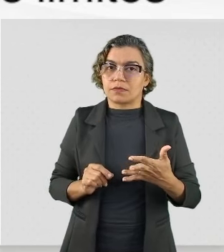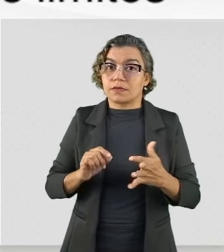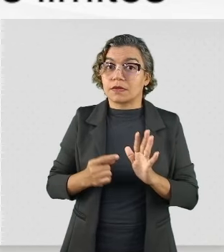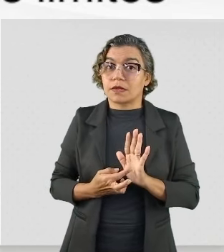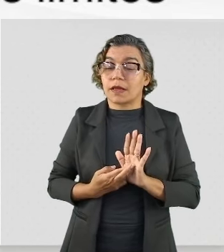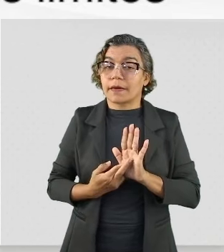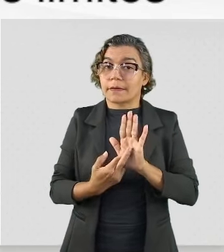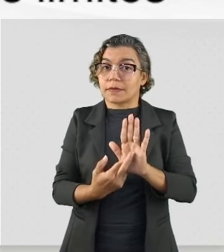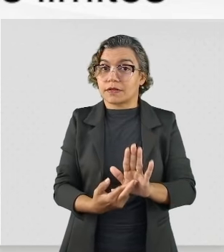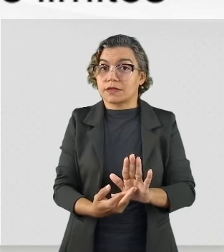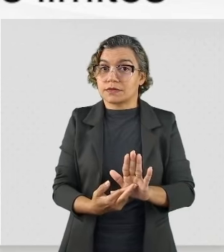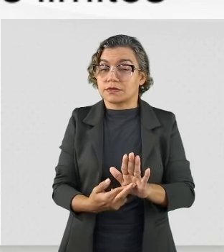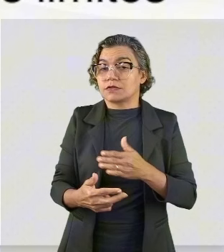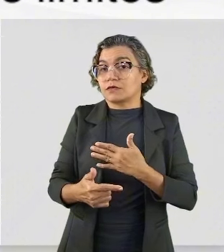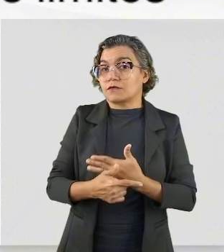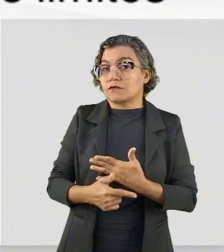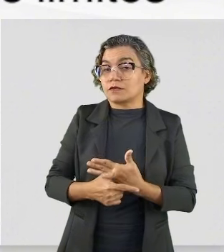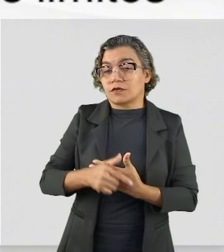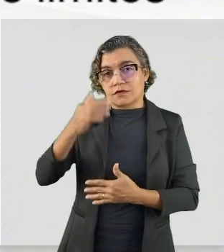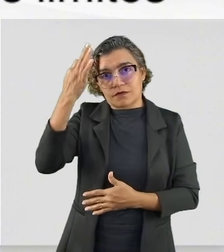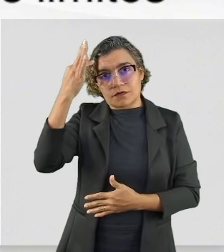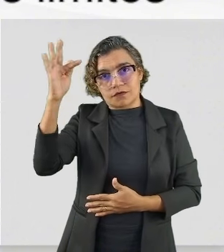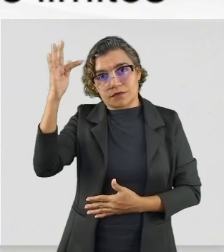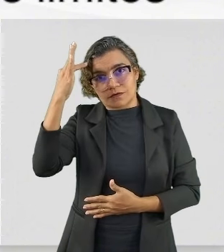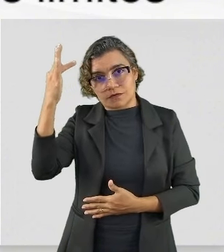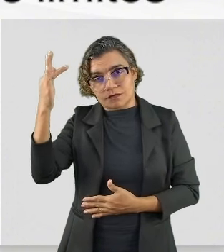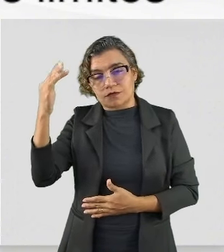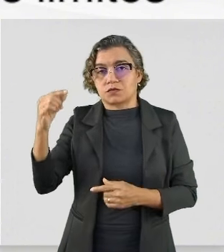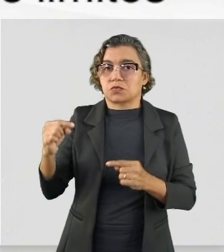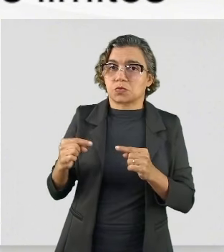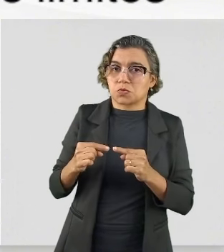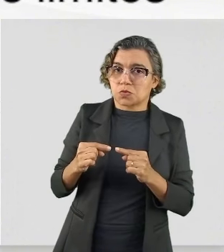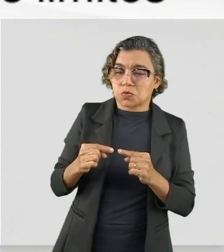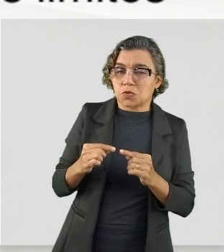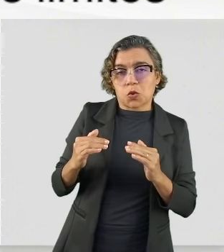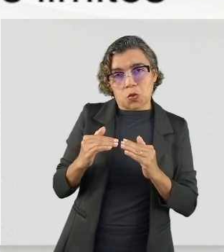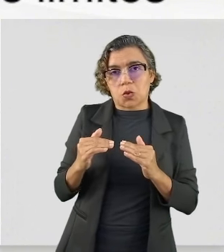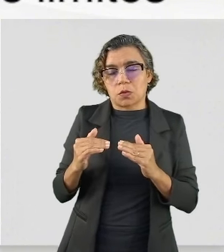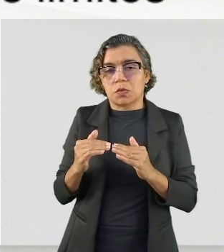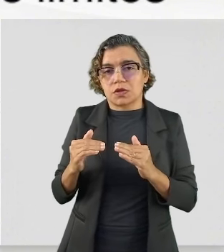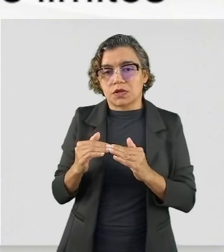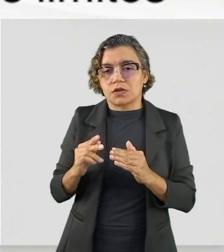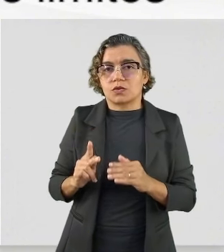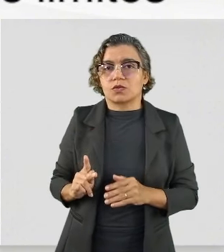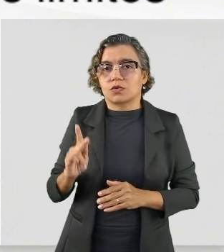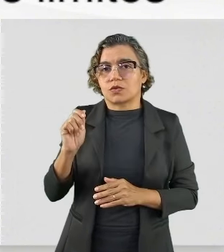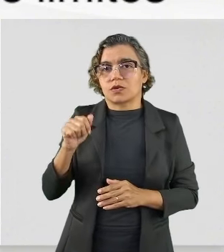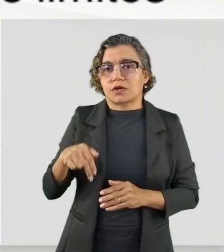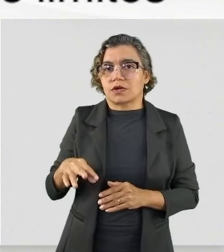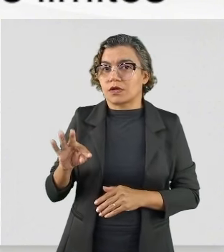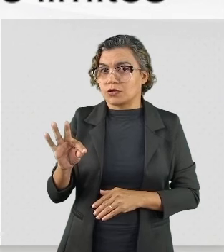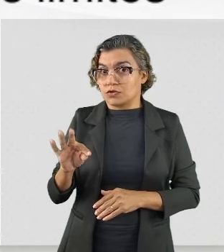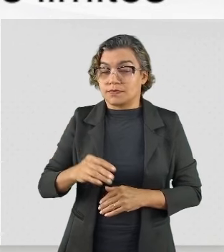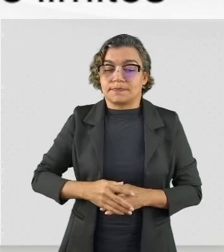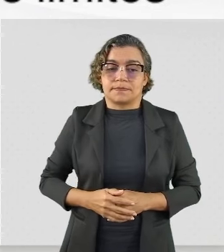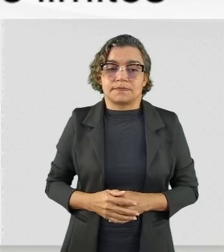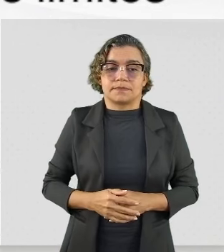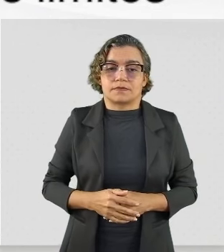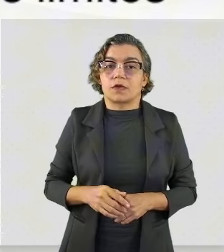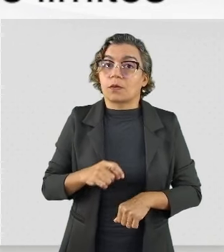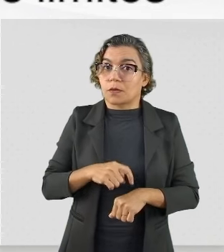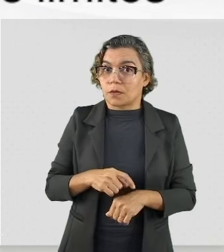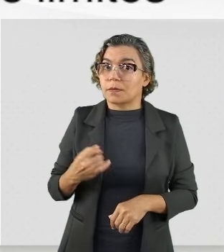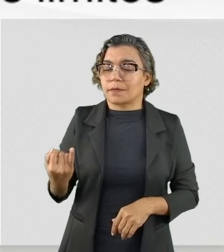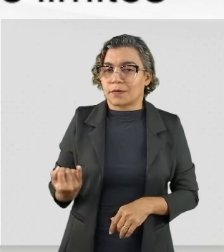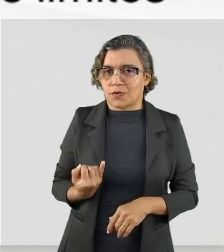função da filosofia segundo o filósofo Immanuel Kant? E aqui é um momento muito importante, pessoal,